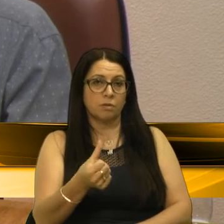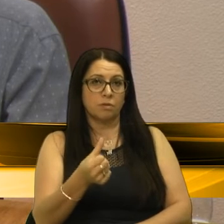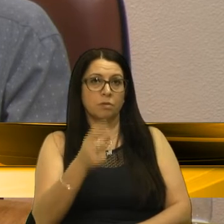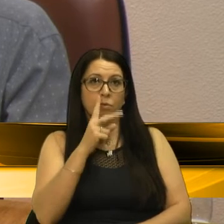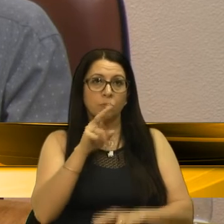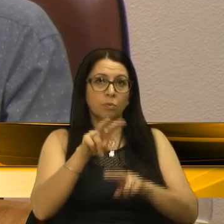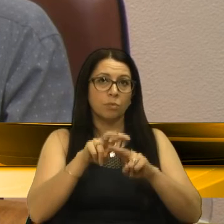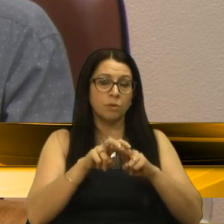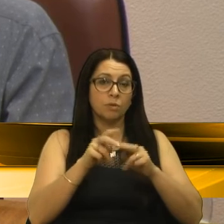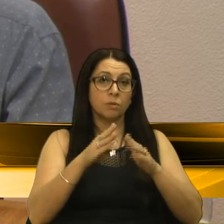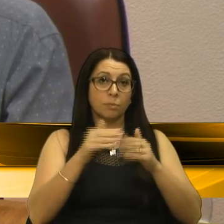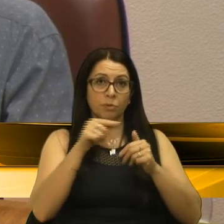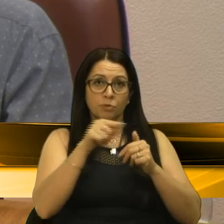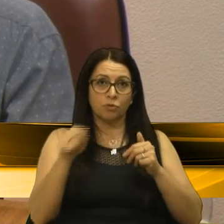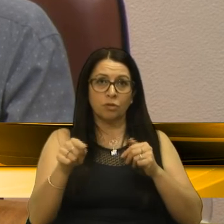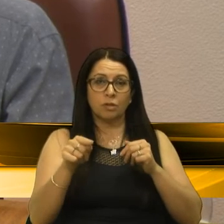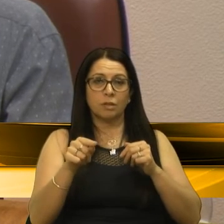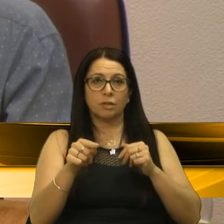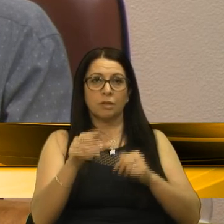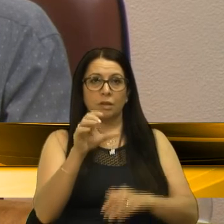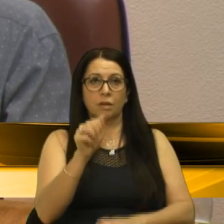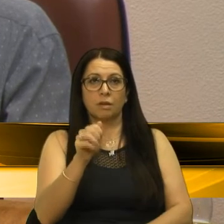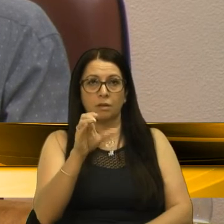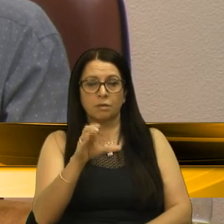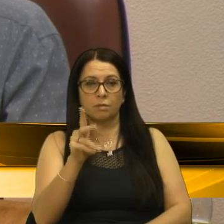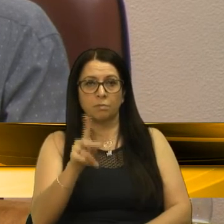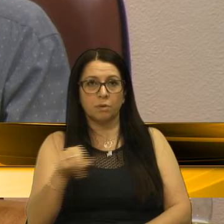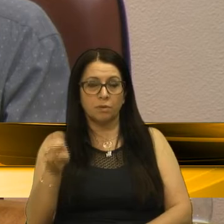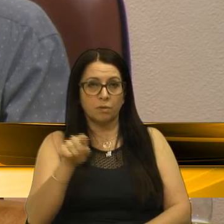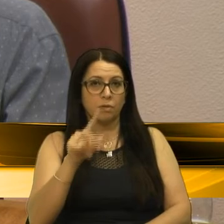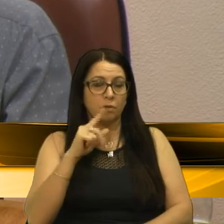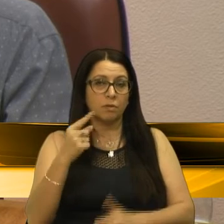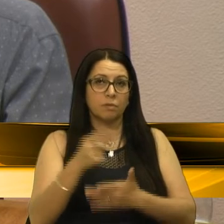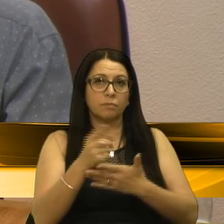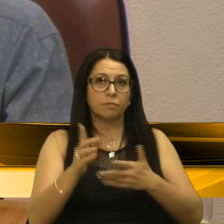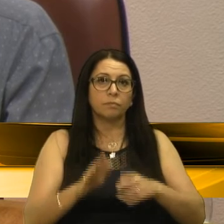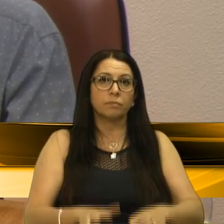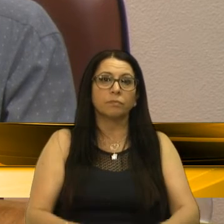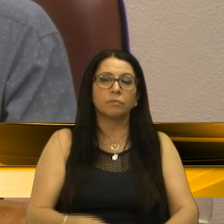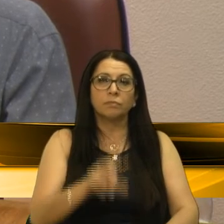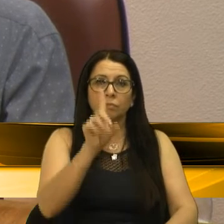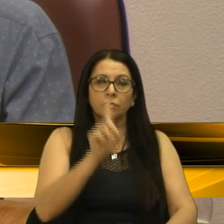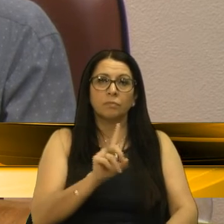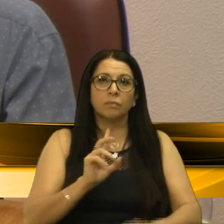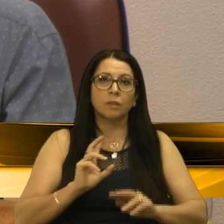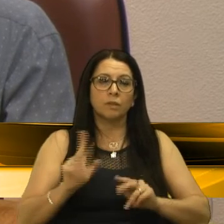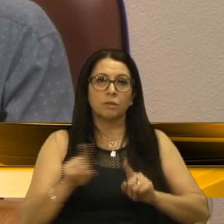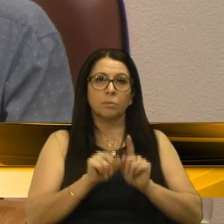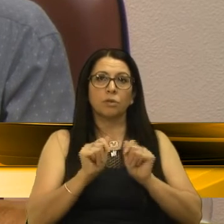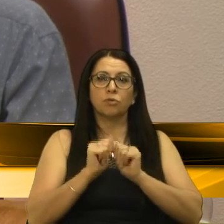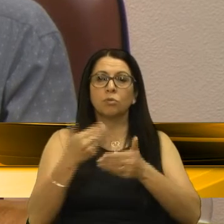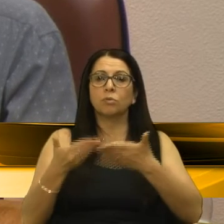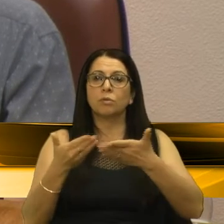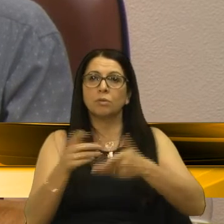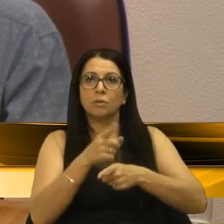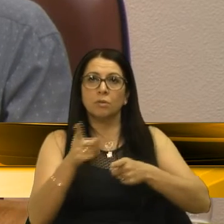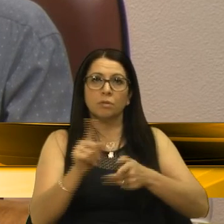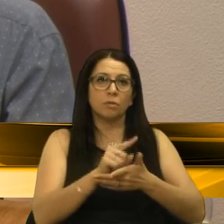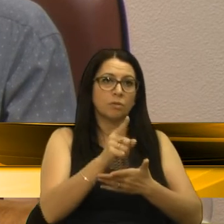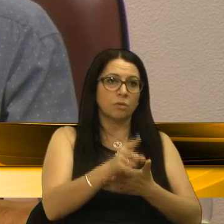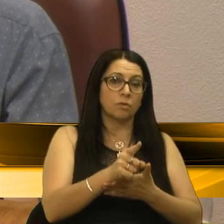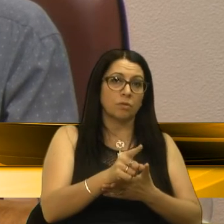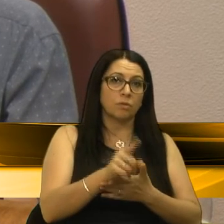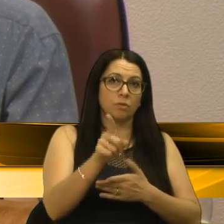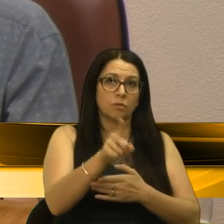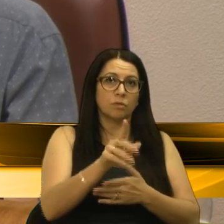a causa de pedir dessa ACP decorre de eminente violação de direitos previstos em tratados de